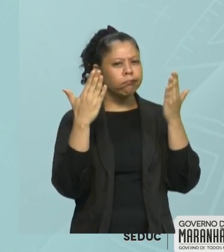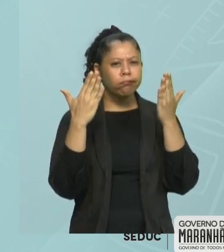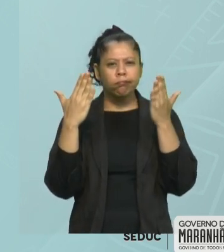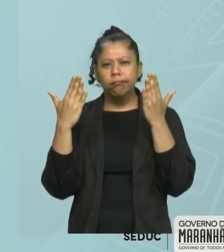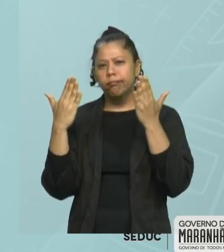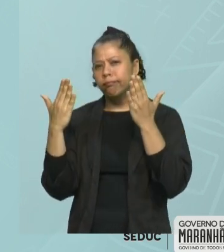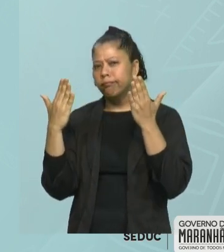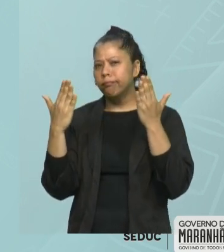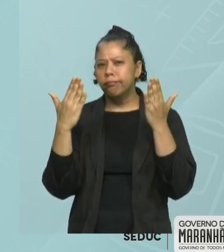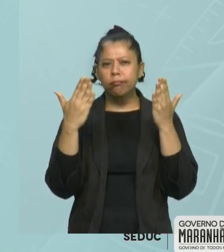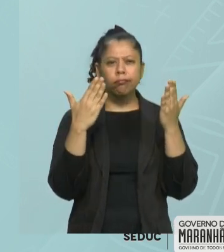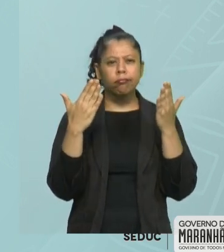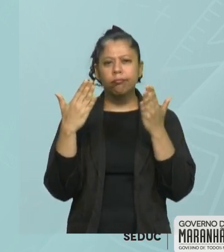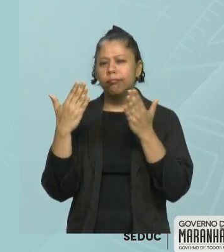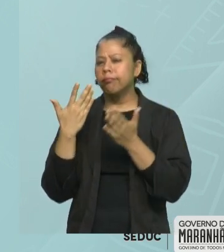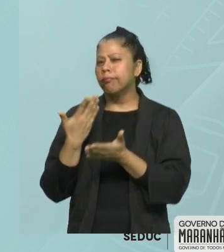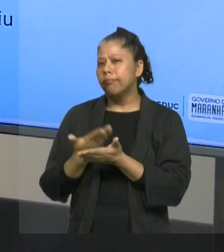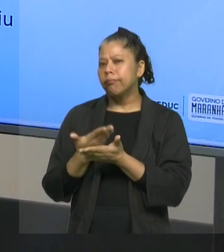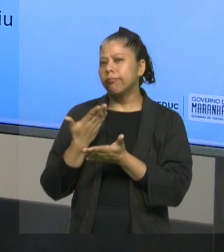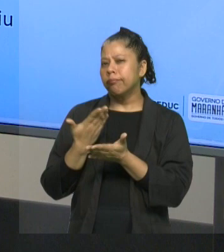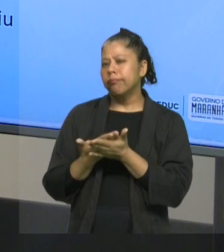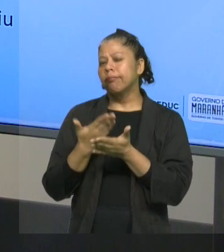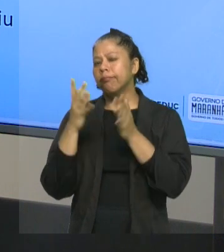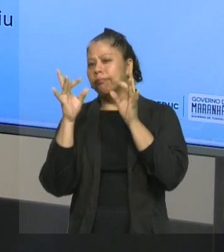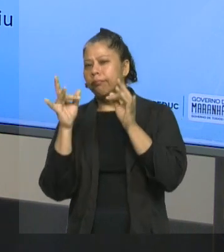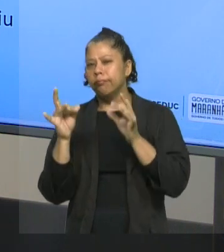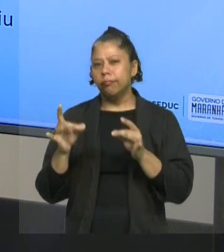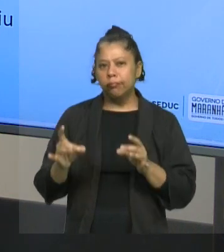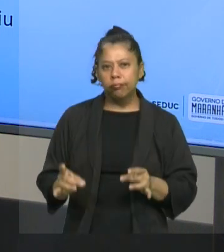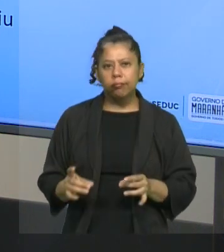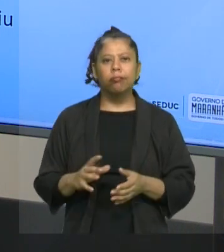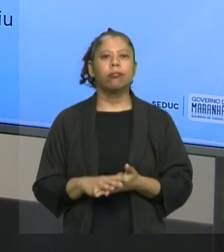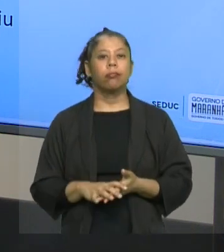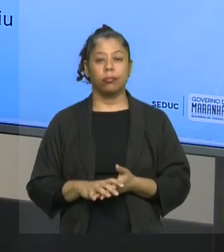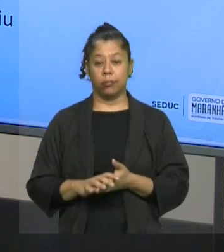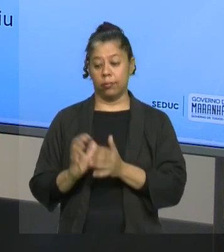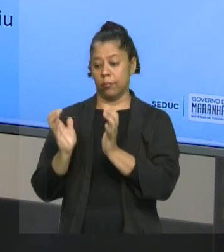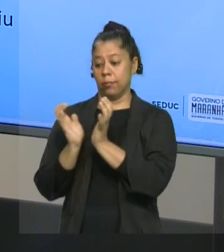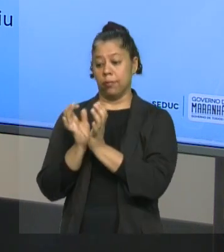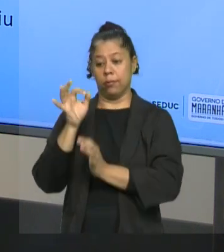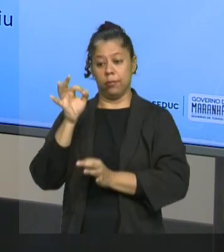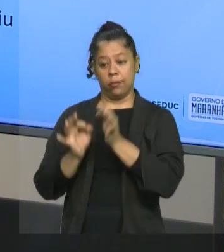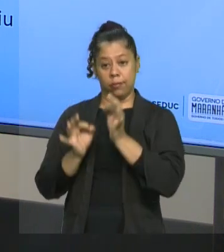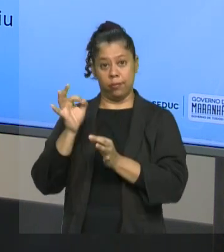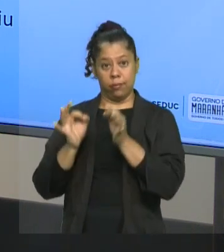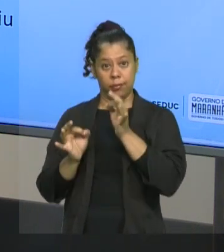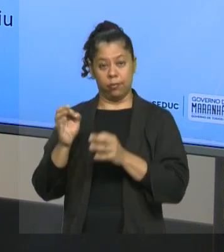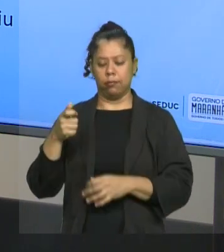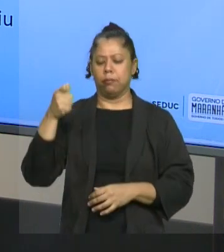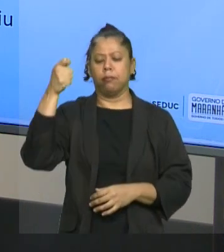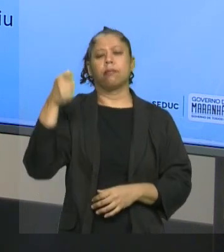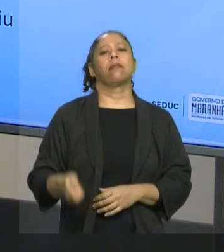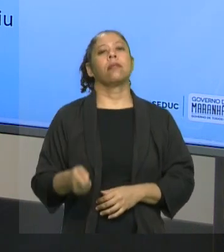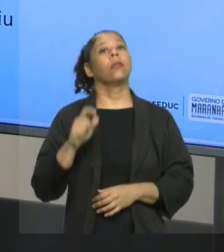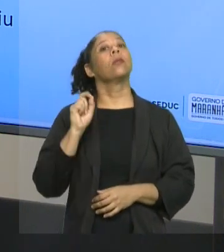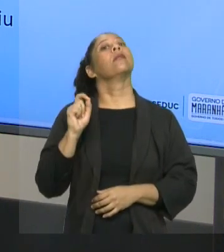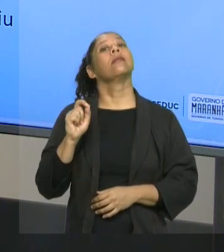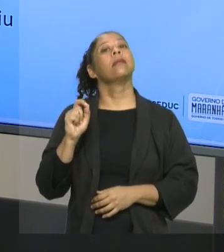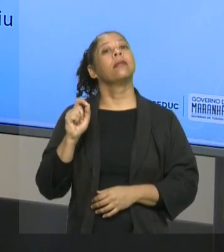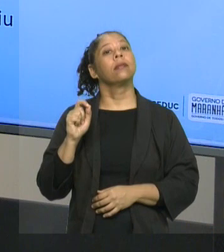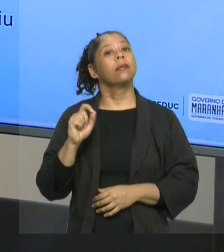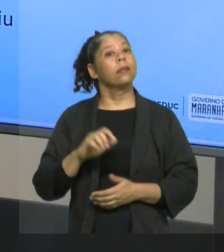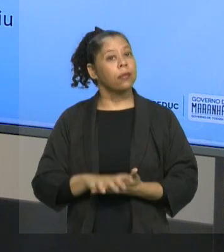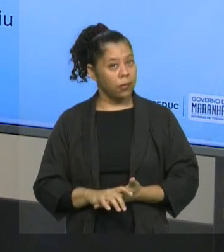Depois de estudar detalhadamente o caso, a sentença do Supremo Tribunal Celeste consistiu em